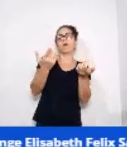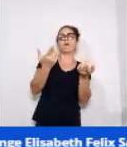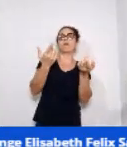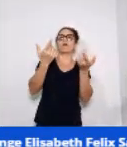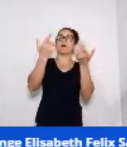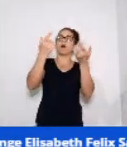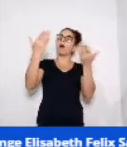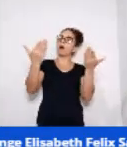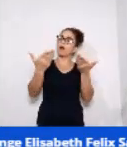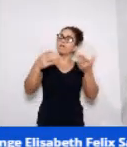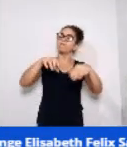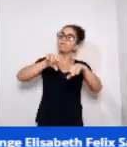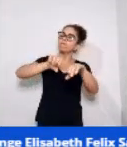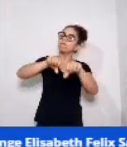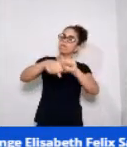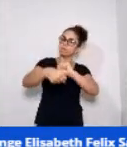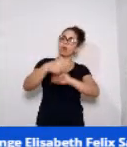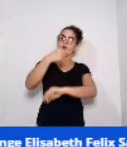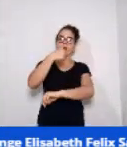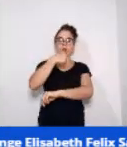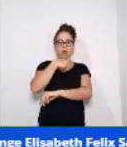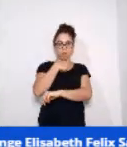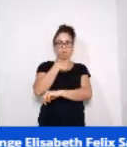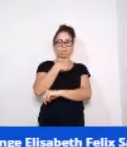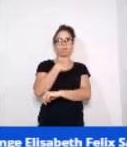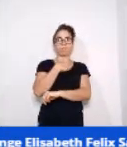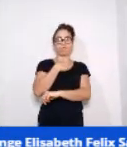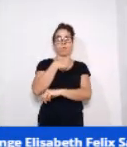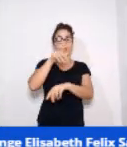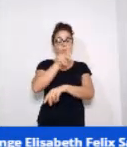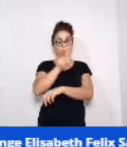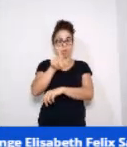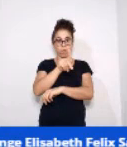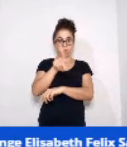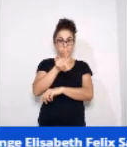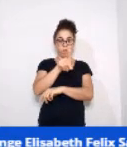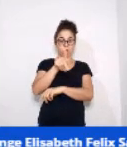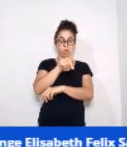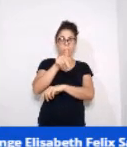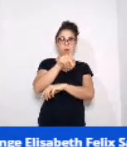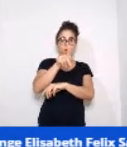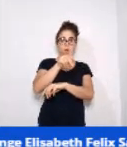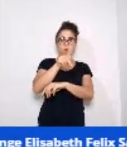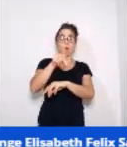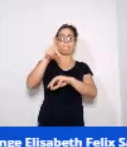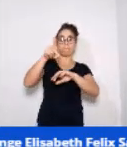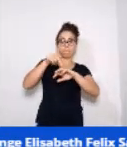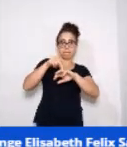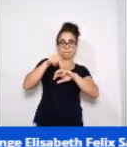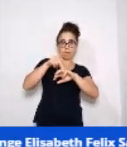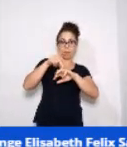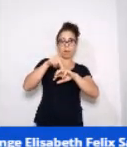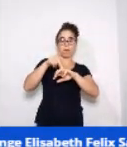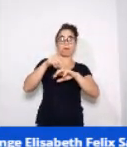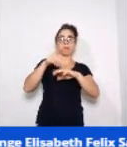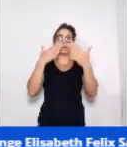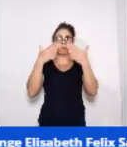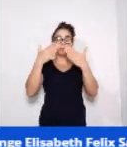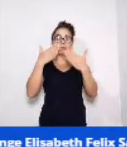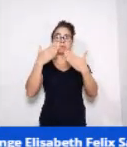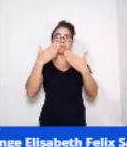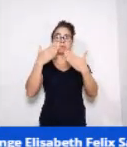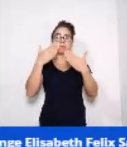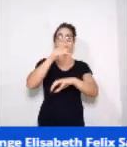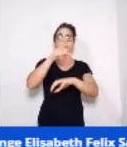formação. Então, será eu, professora e especialista na área de neuropsicopedagogia e também na área